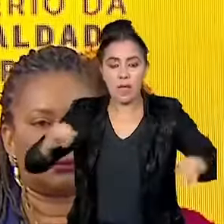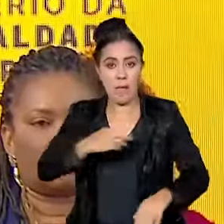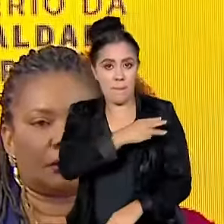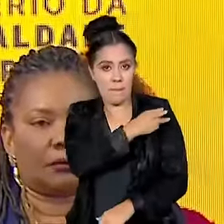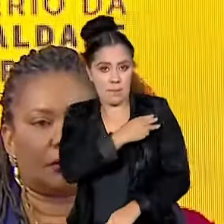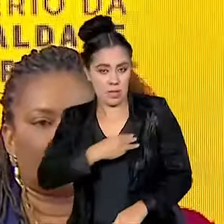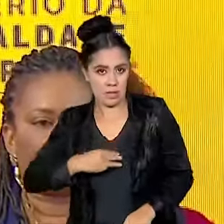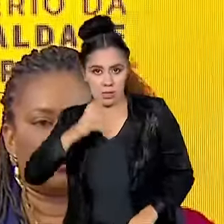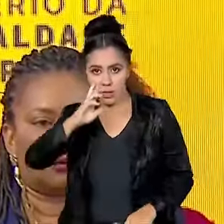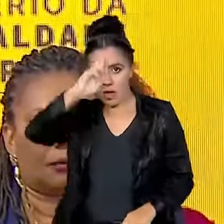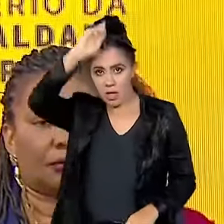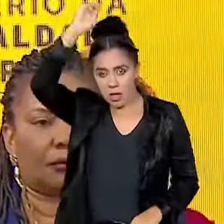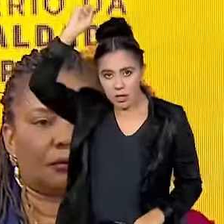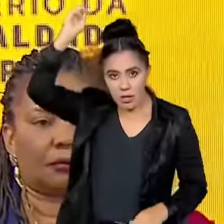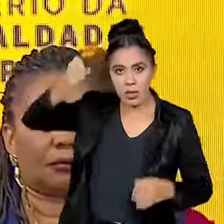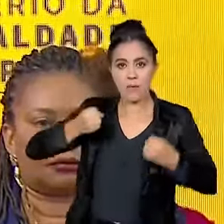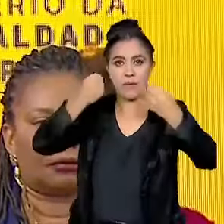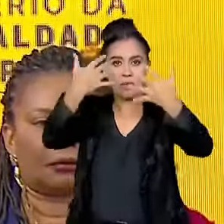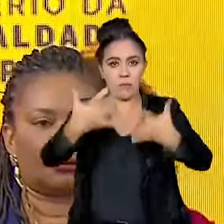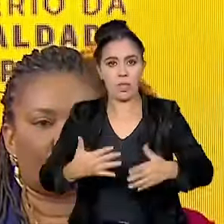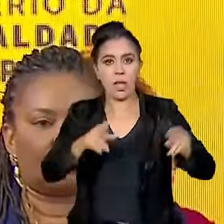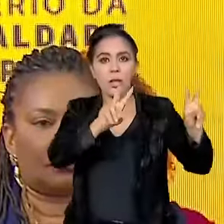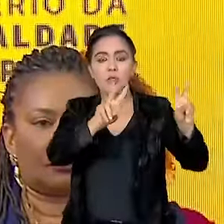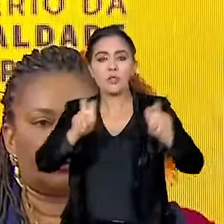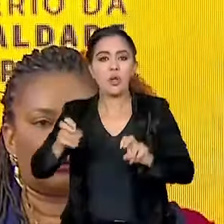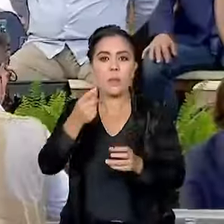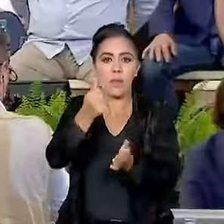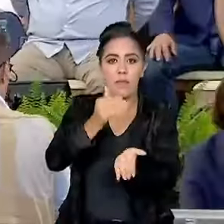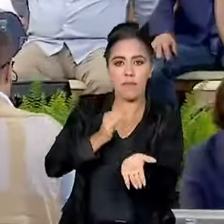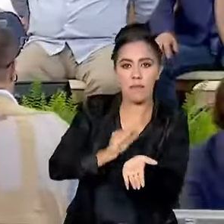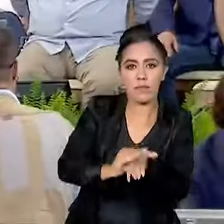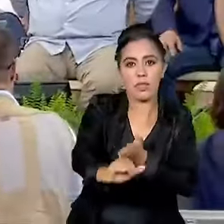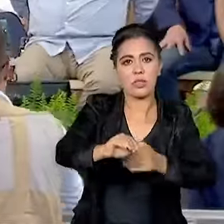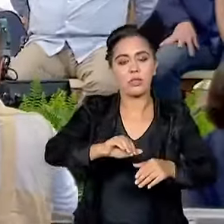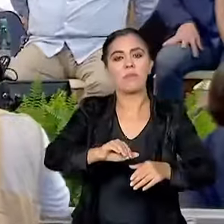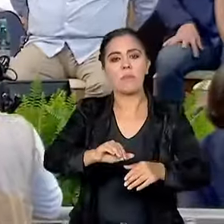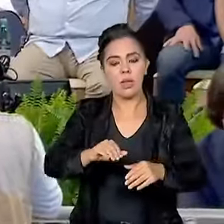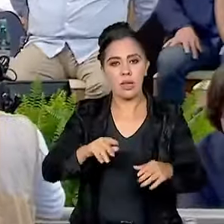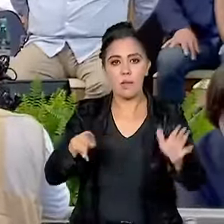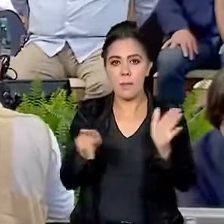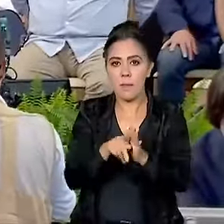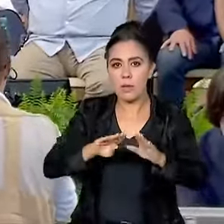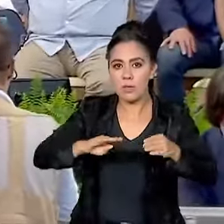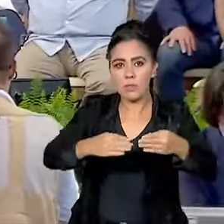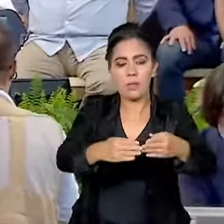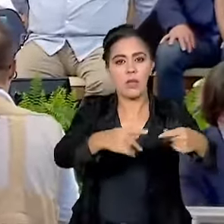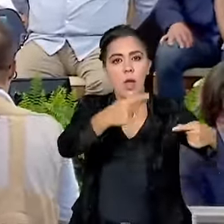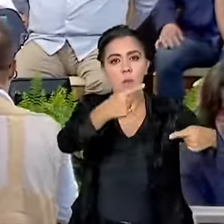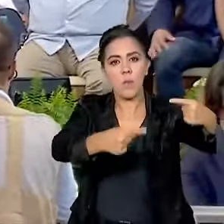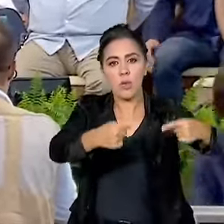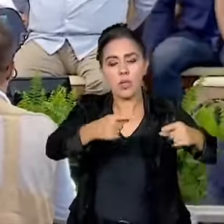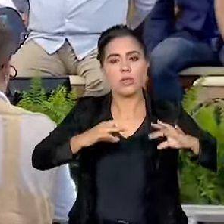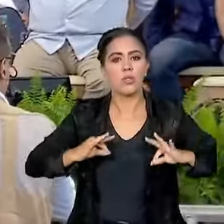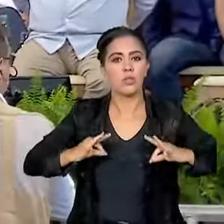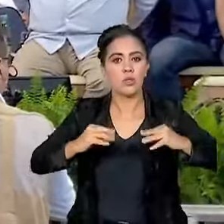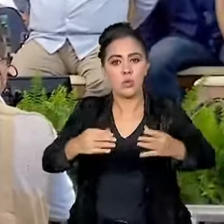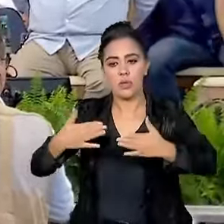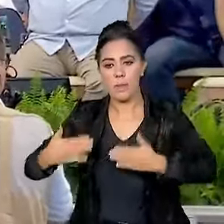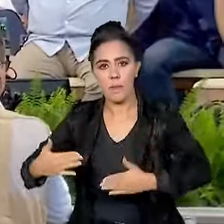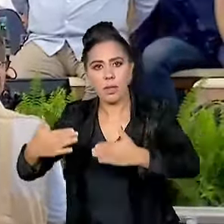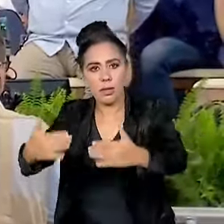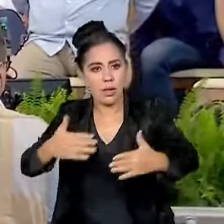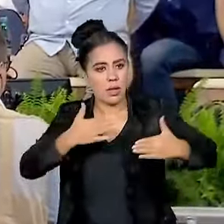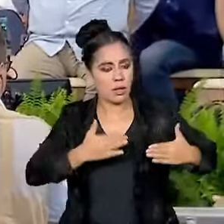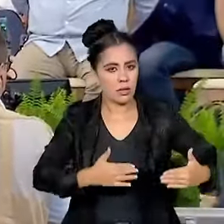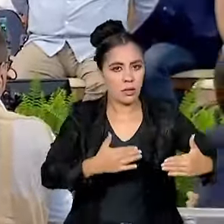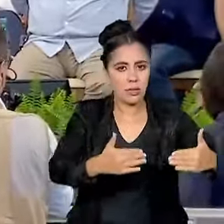falar dos investimentos que vão ser feitos nas políticas de todos os ministérios, em especial do